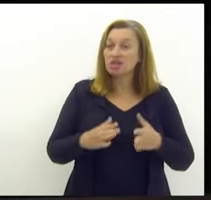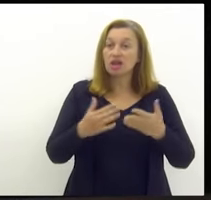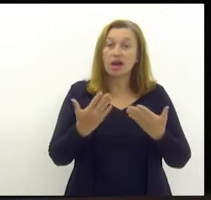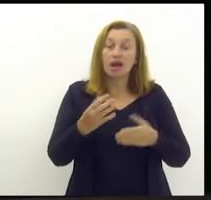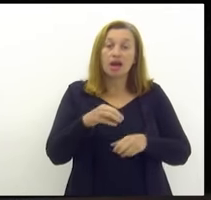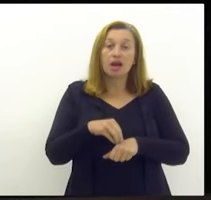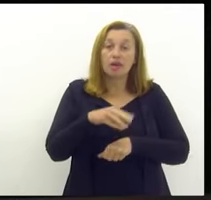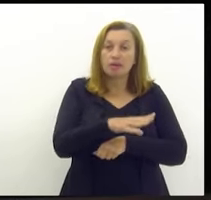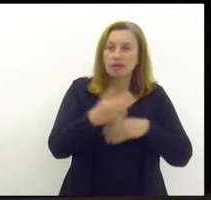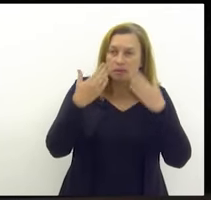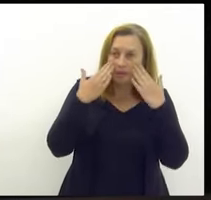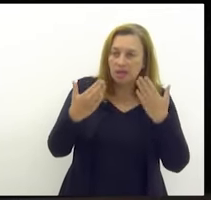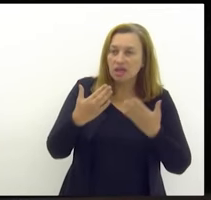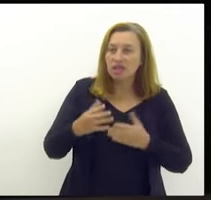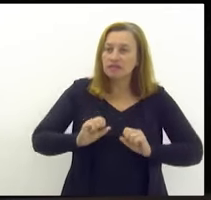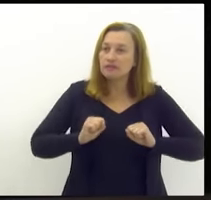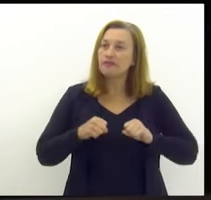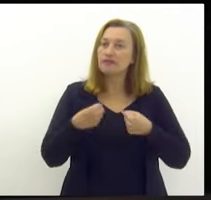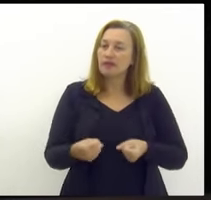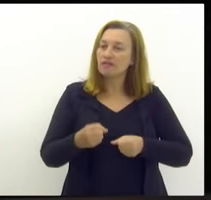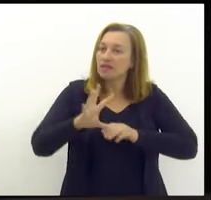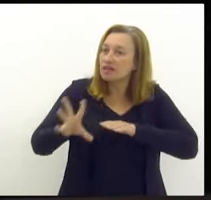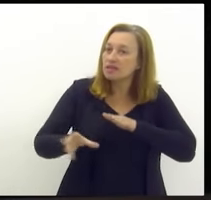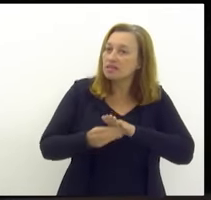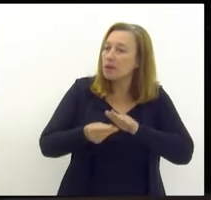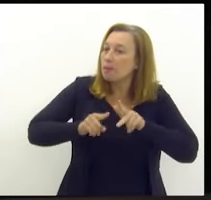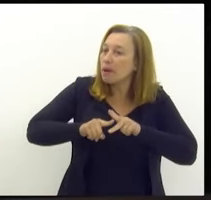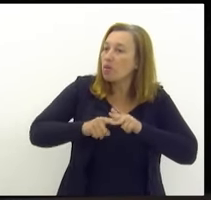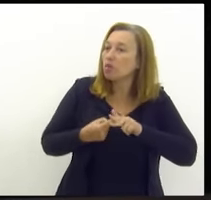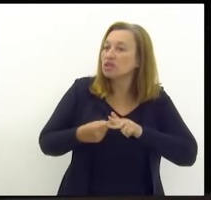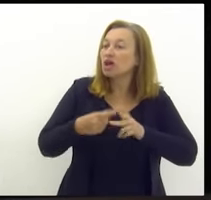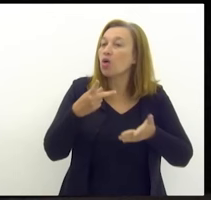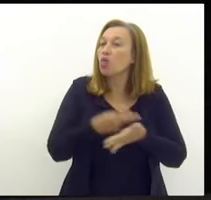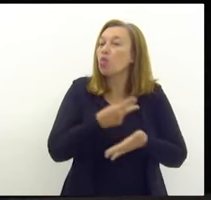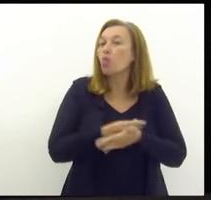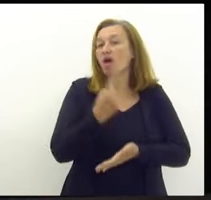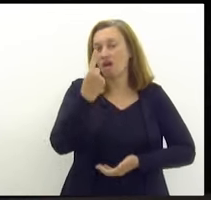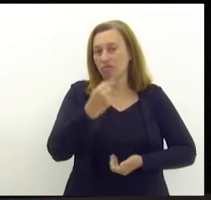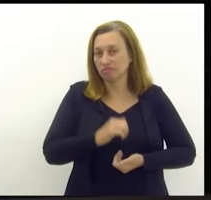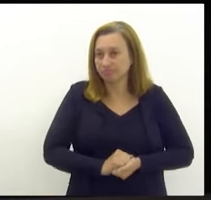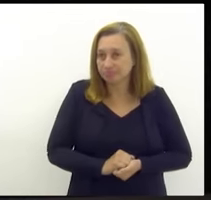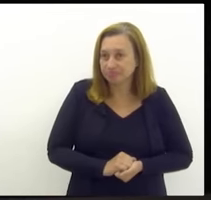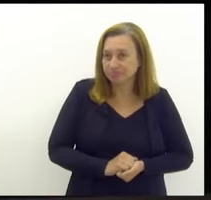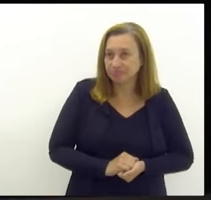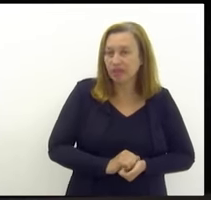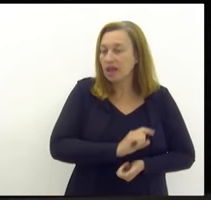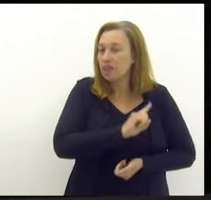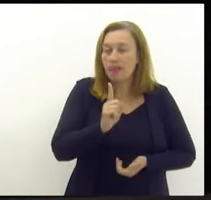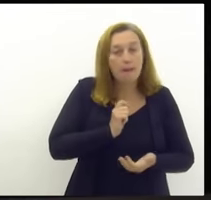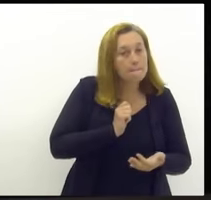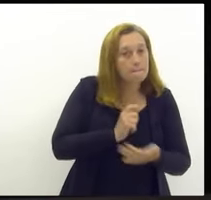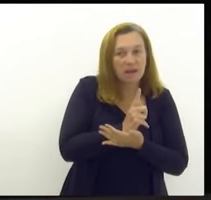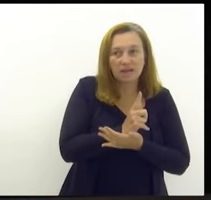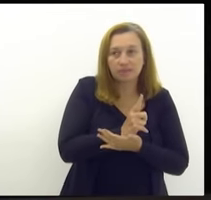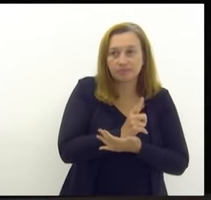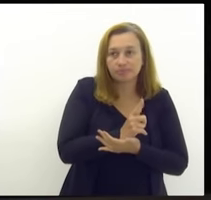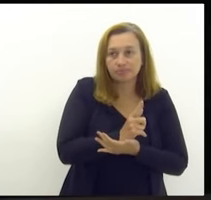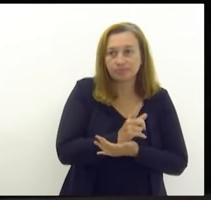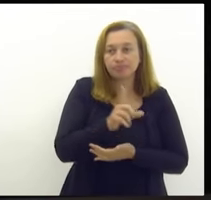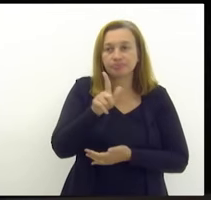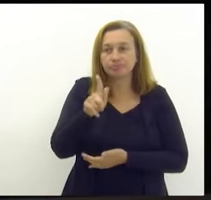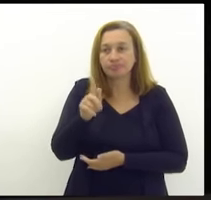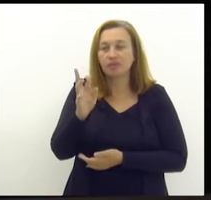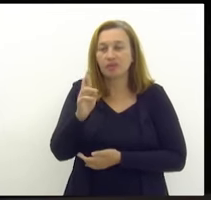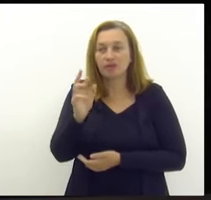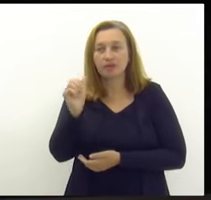destaque defendendo essa emenda para corrigir um erro que é o não pagamento da Gran